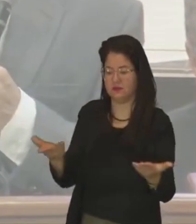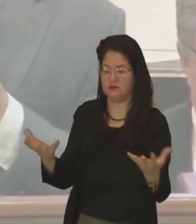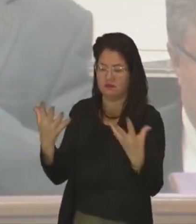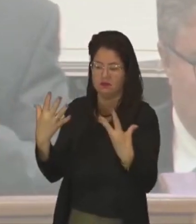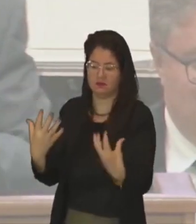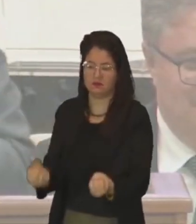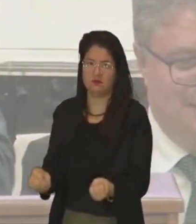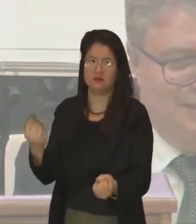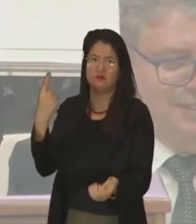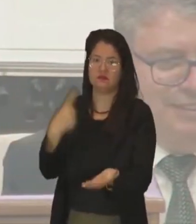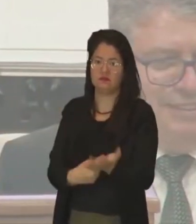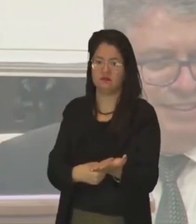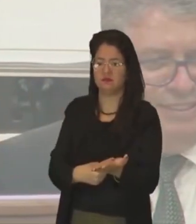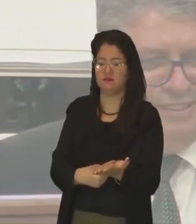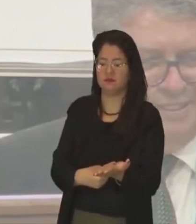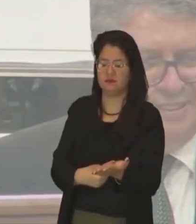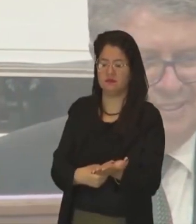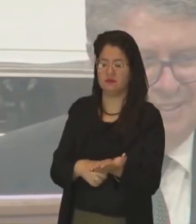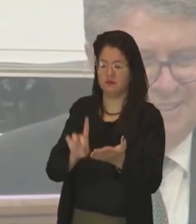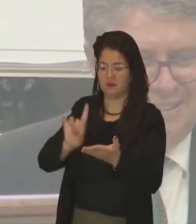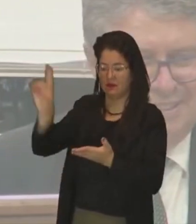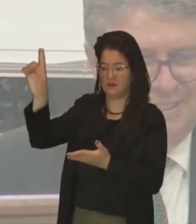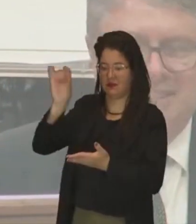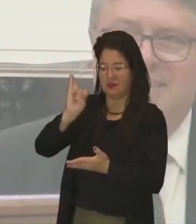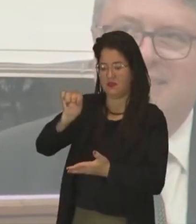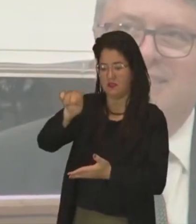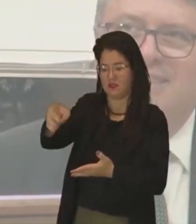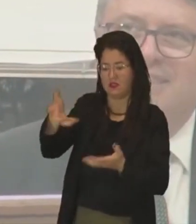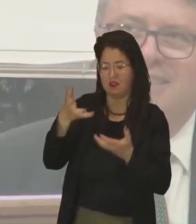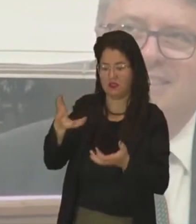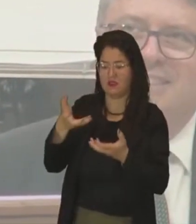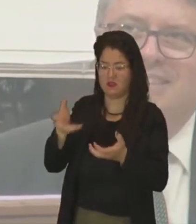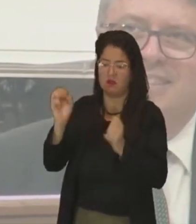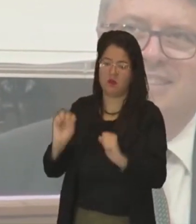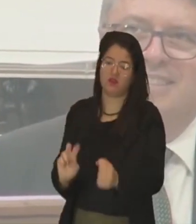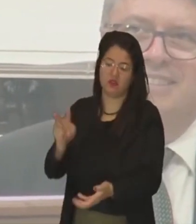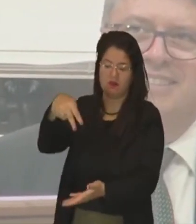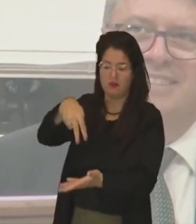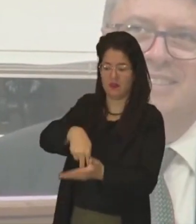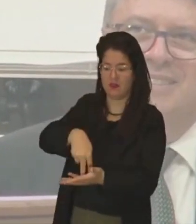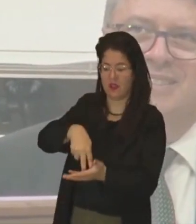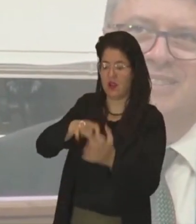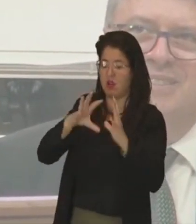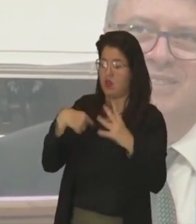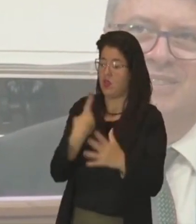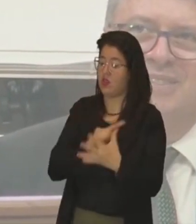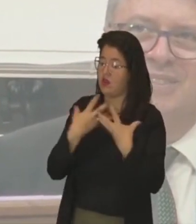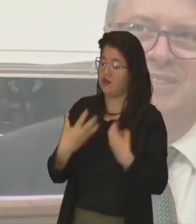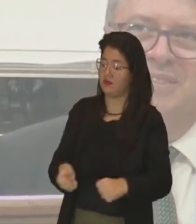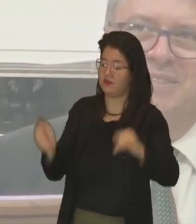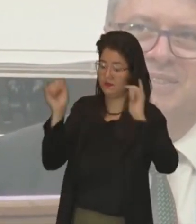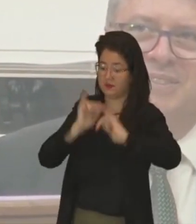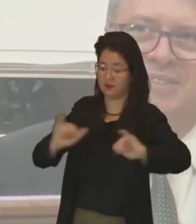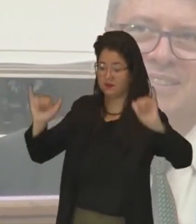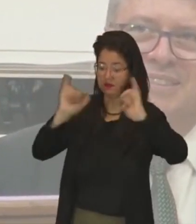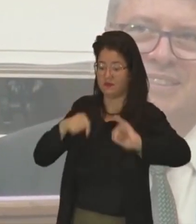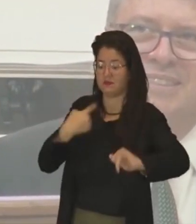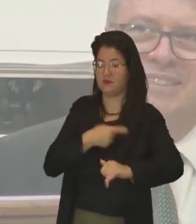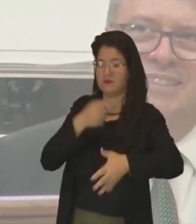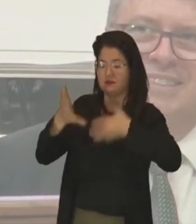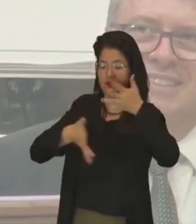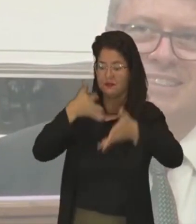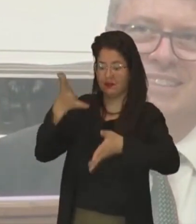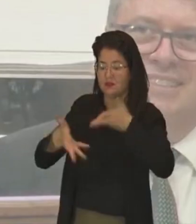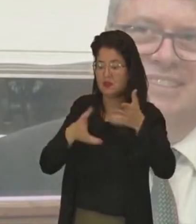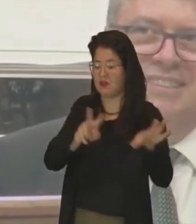nos comprometer com Deus. Se o irmão quiser fazer isso, o irmão vai levantar e cantar. Comprometer que nós vamos anunciar com a nossa boca essa semana